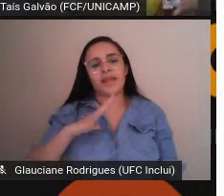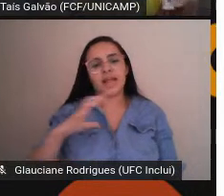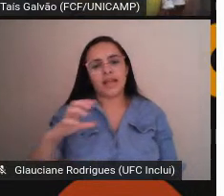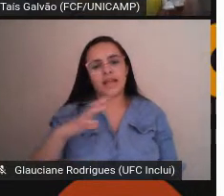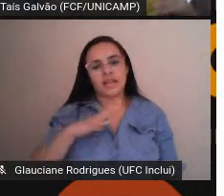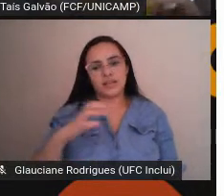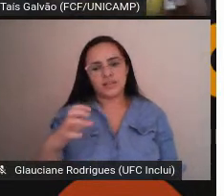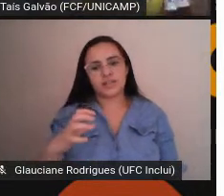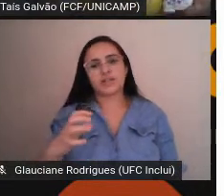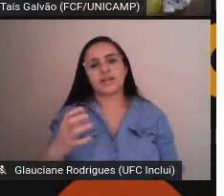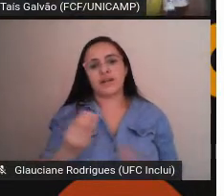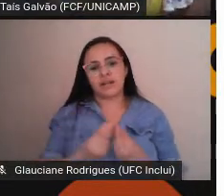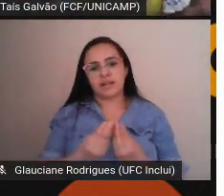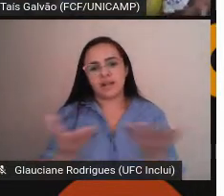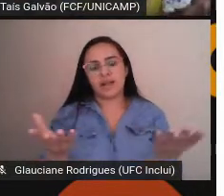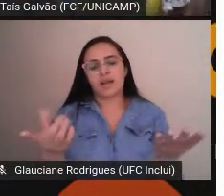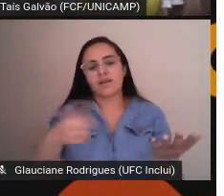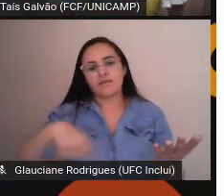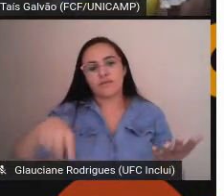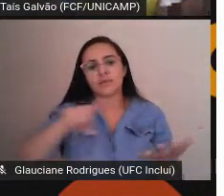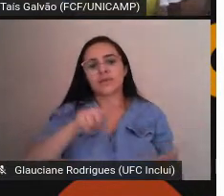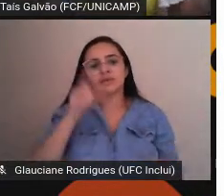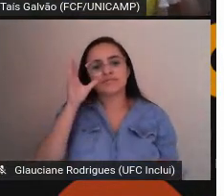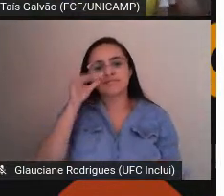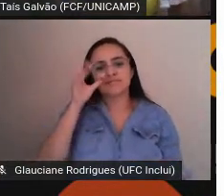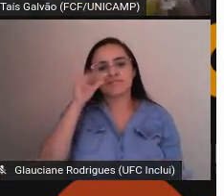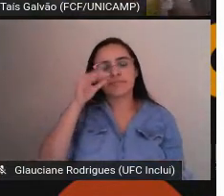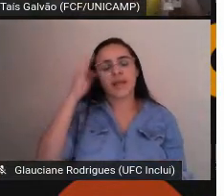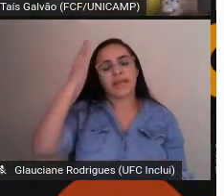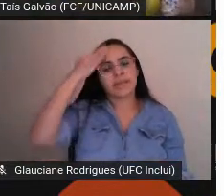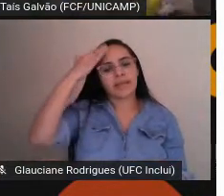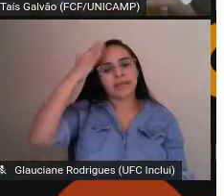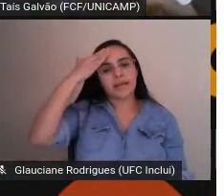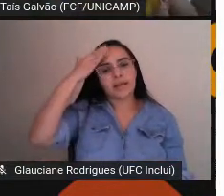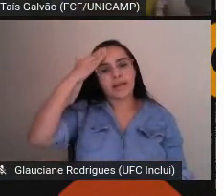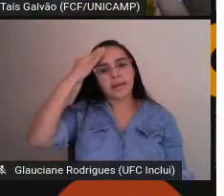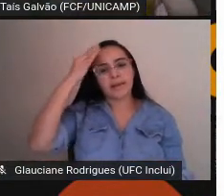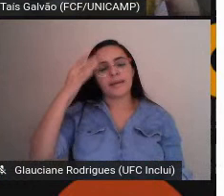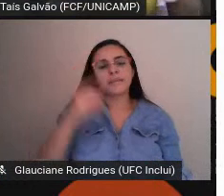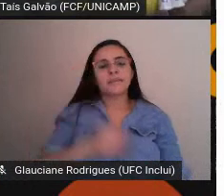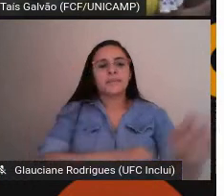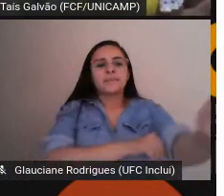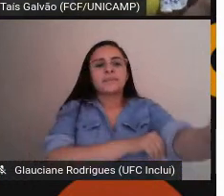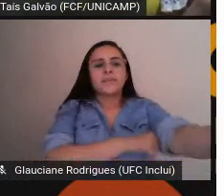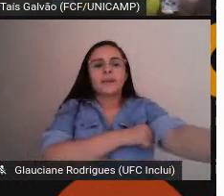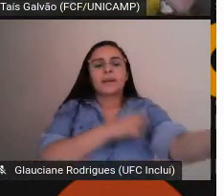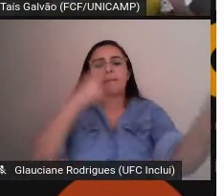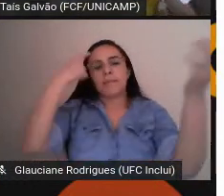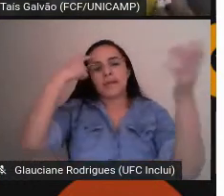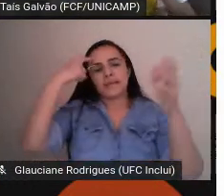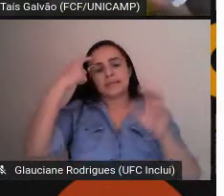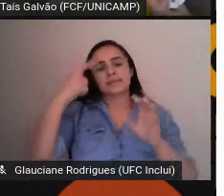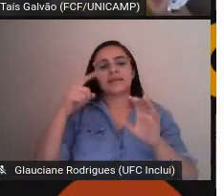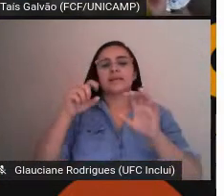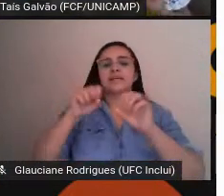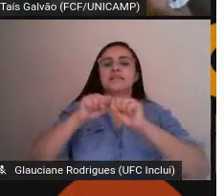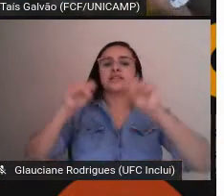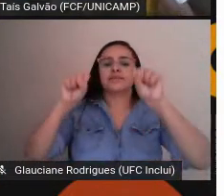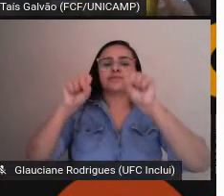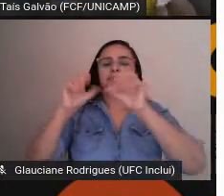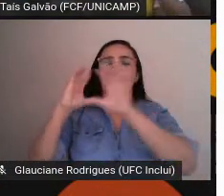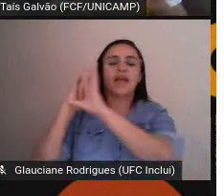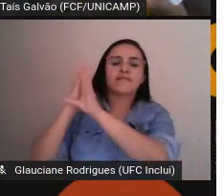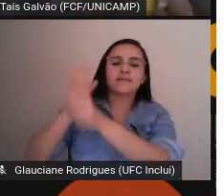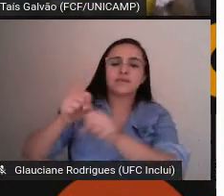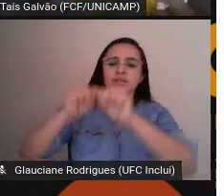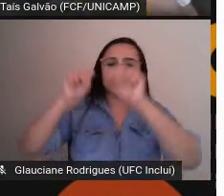se trazer isso para a gente também não só ficar achando que é uma panaceia, né, que a revisão sistemática vai resolver tudo, muito pelo